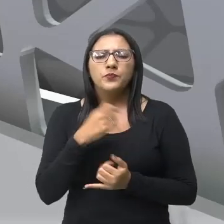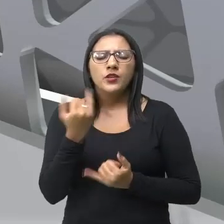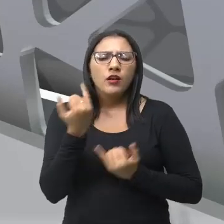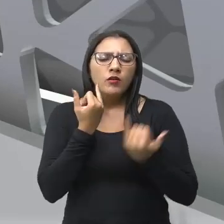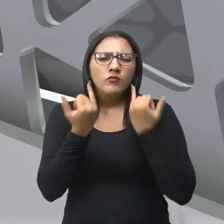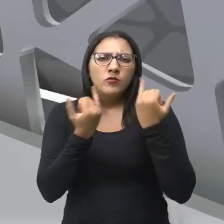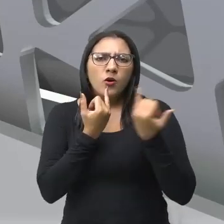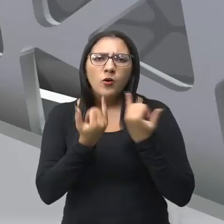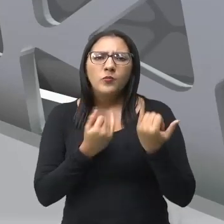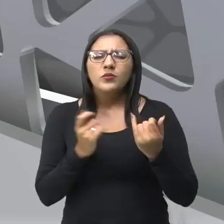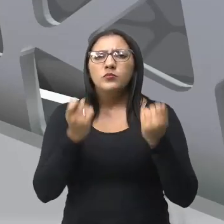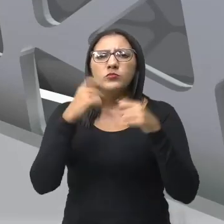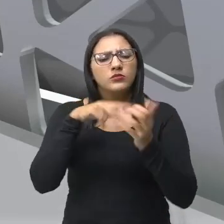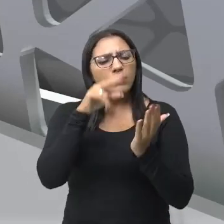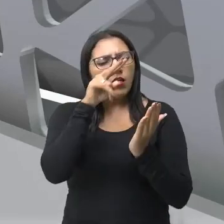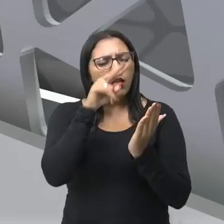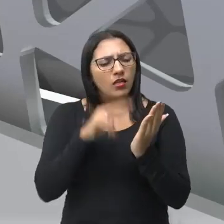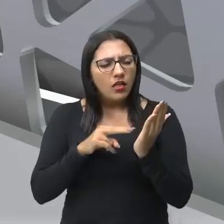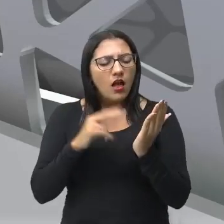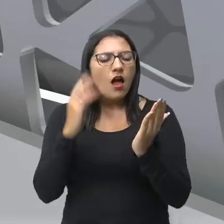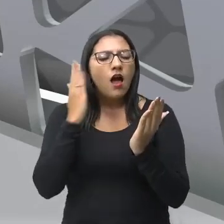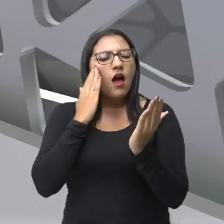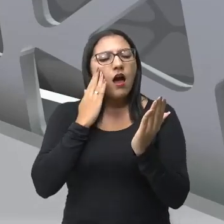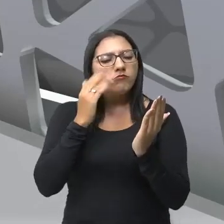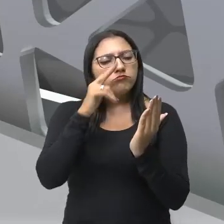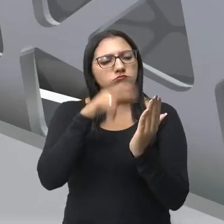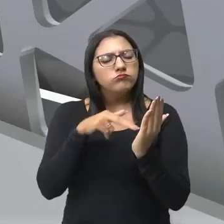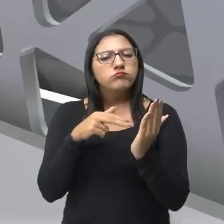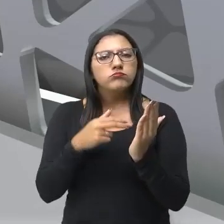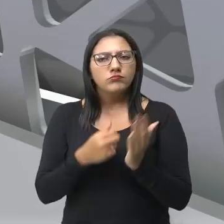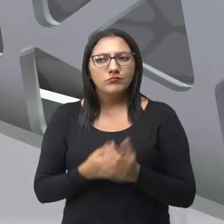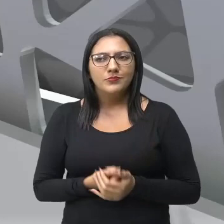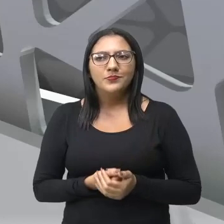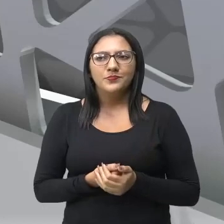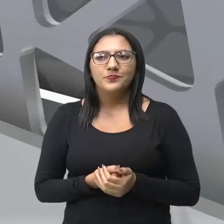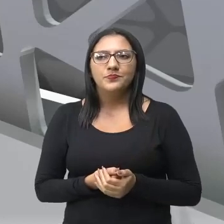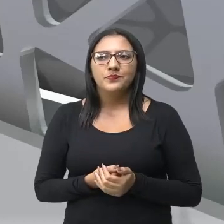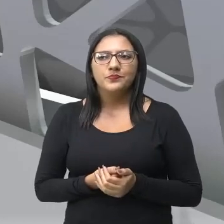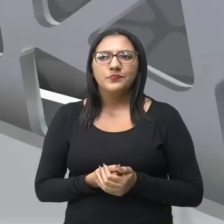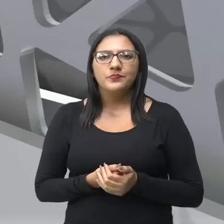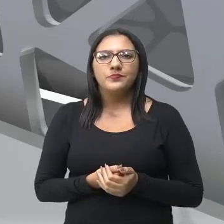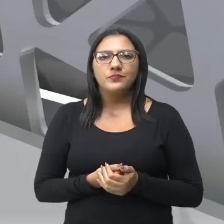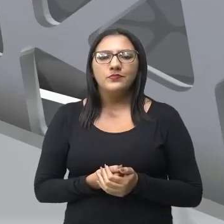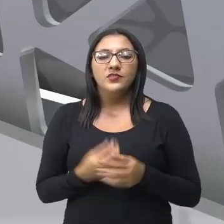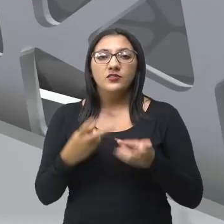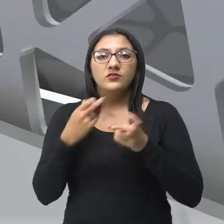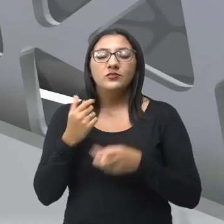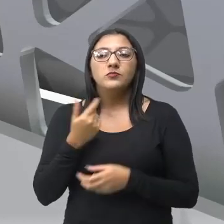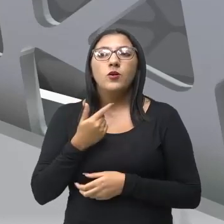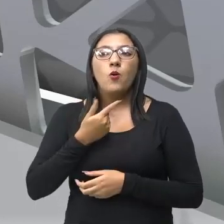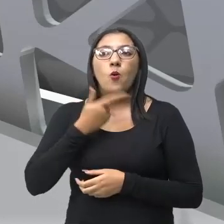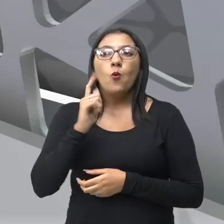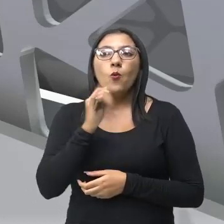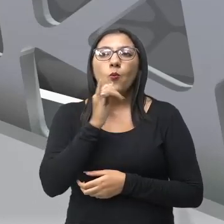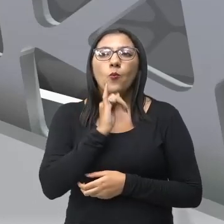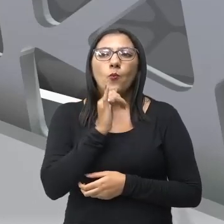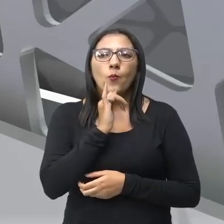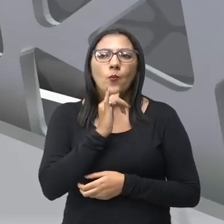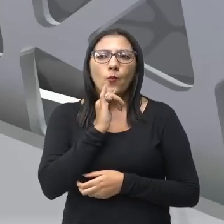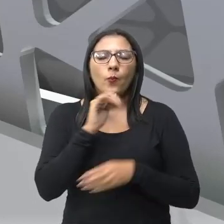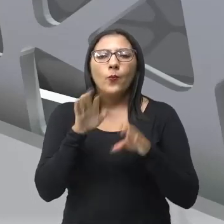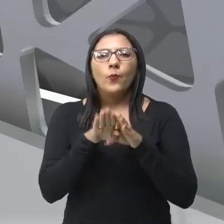você fica sabendo a respeito do texto, ok? Vamos observar mais exemplos, identificar